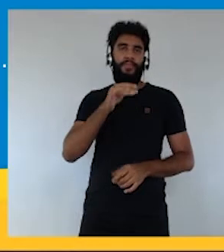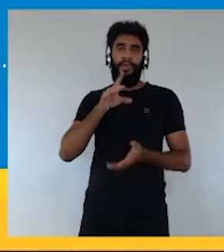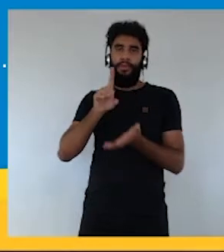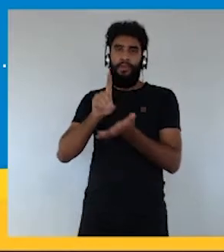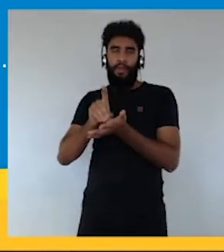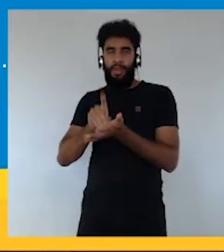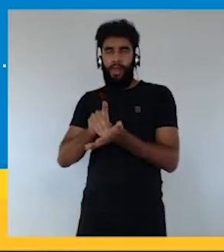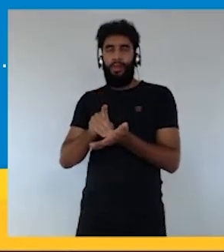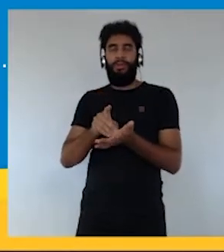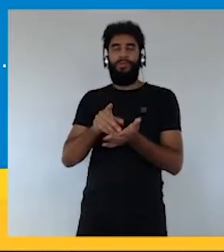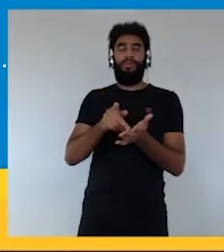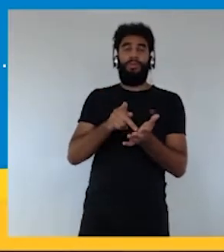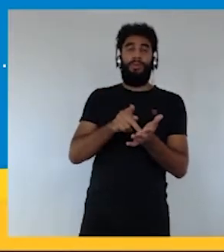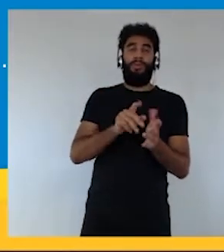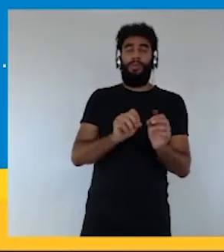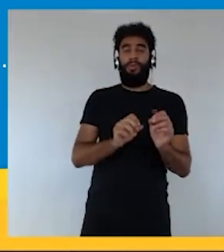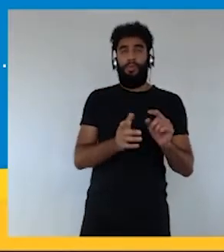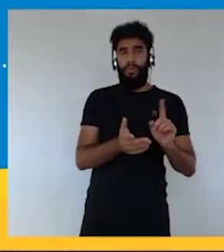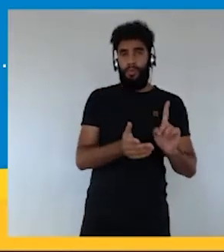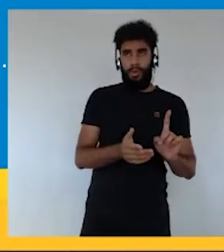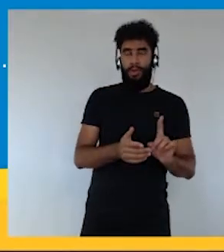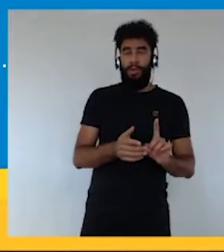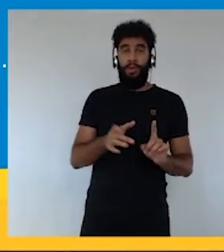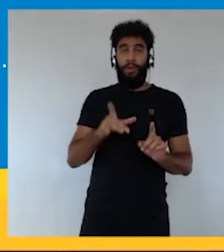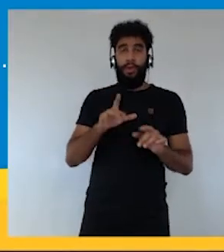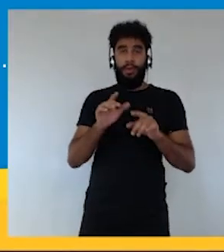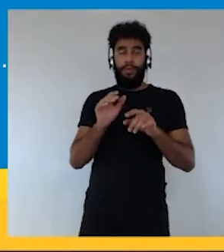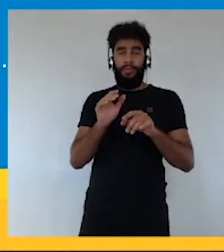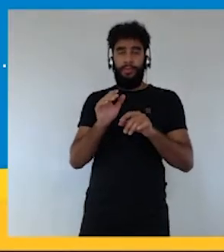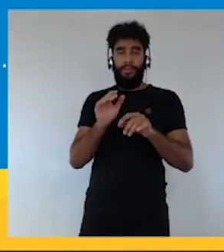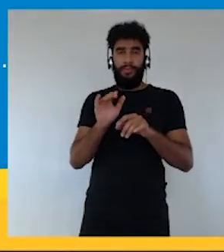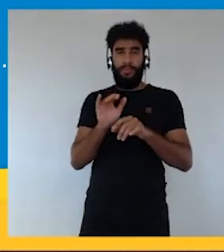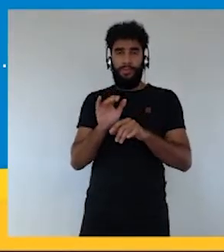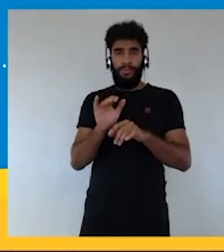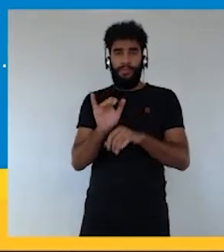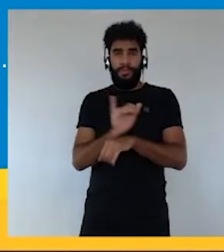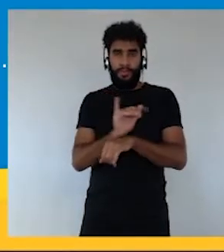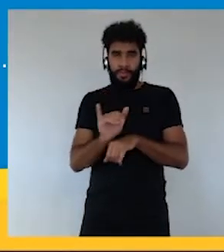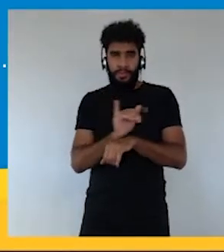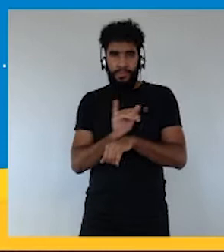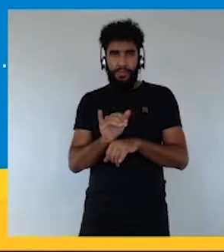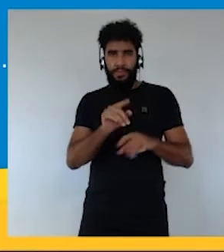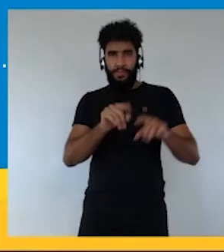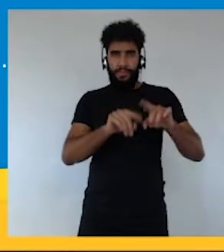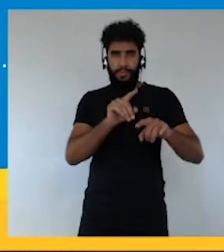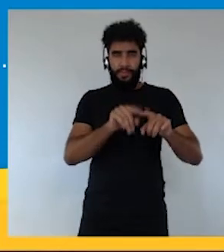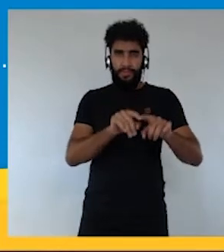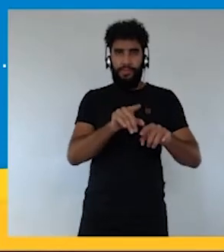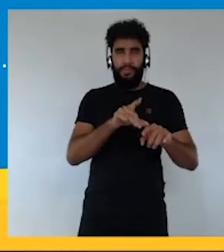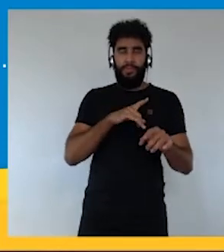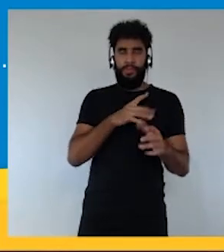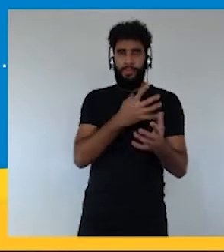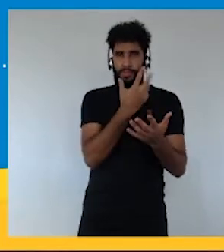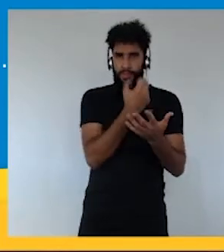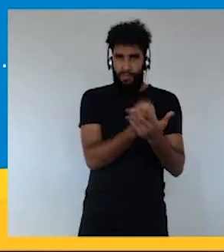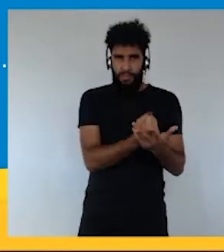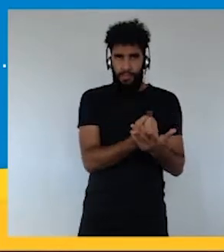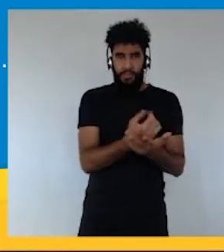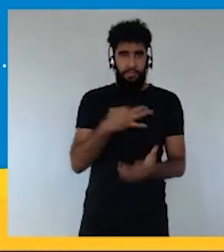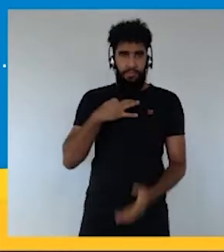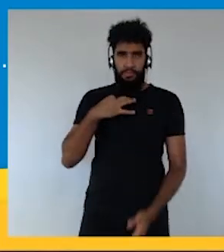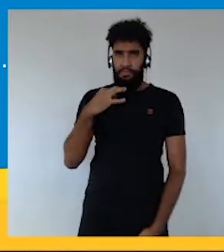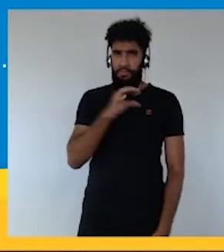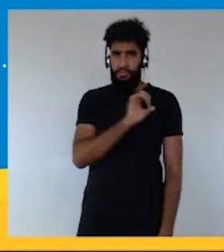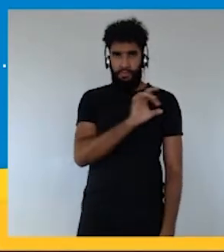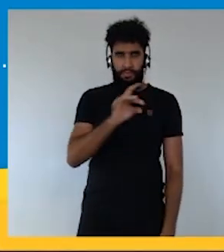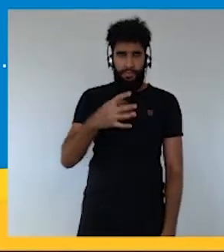A lei macia, que é o soft law, são esses instrumentos que são adotados de forma voluntária. Mas o que acaba acontecendo é que alguns